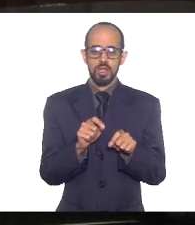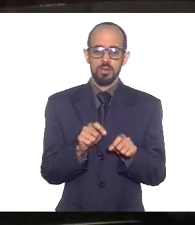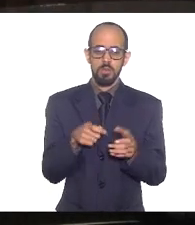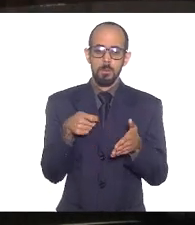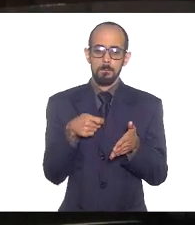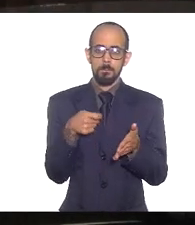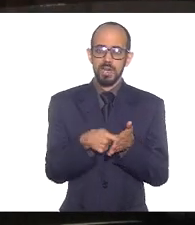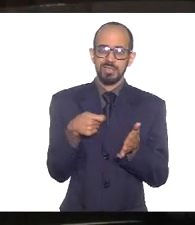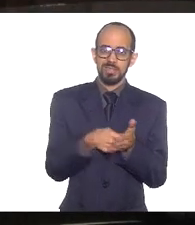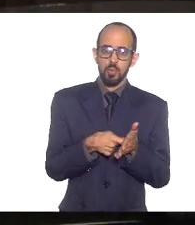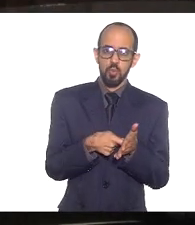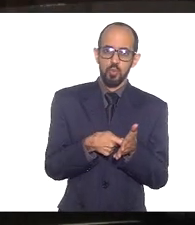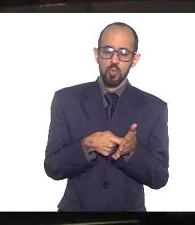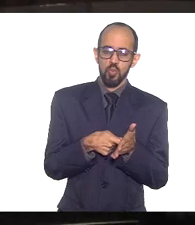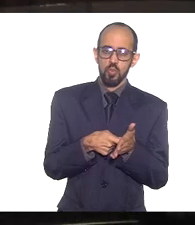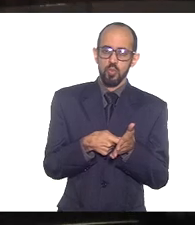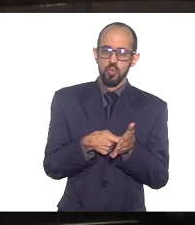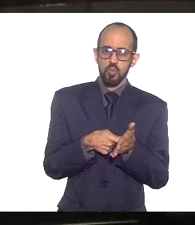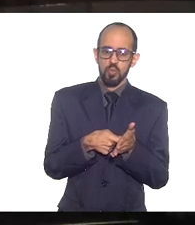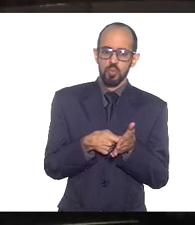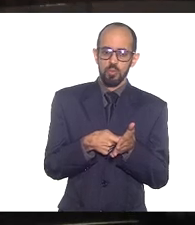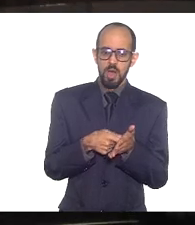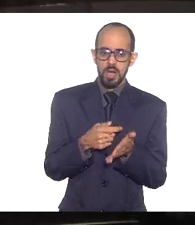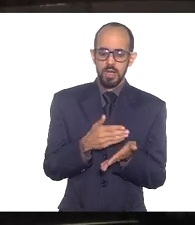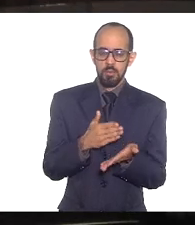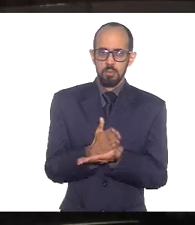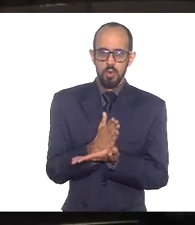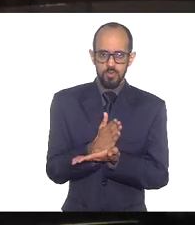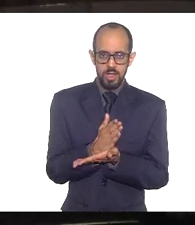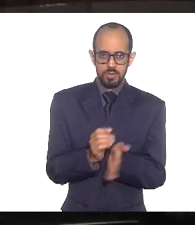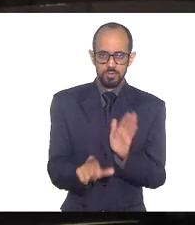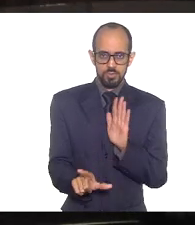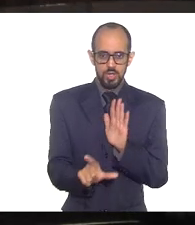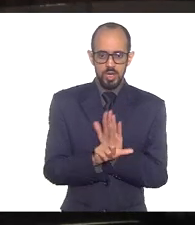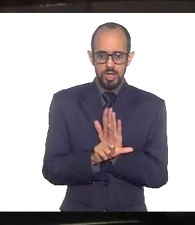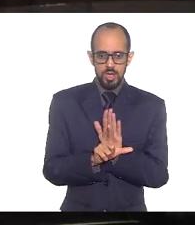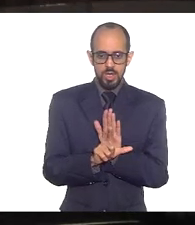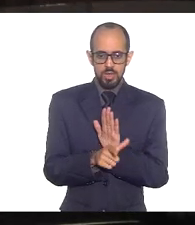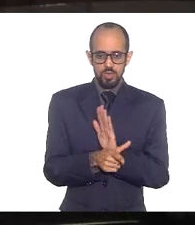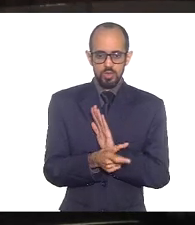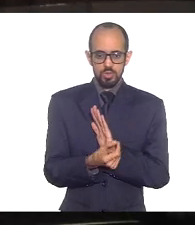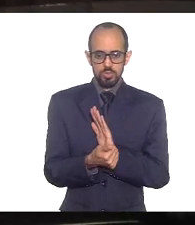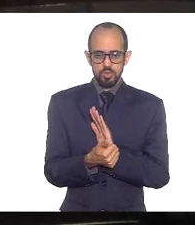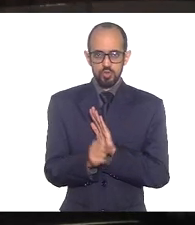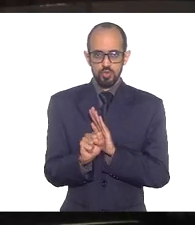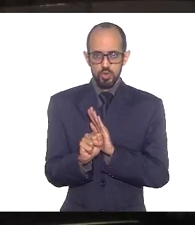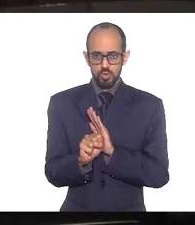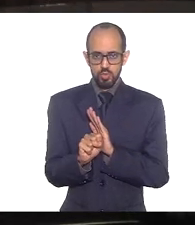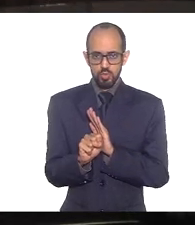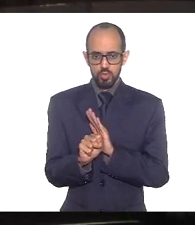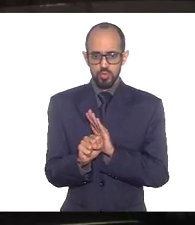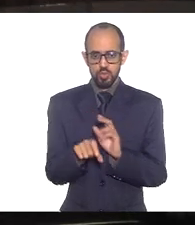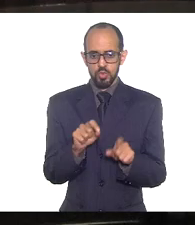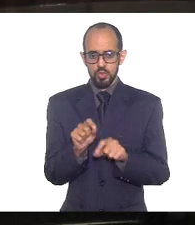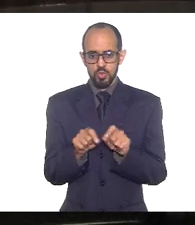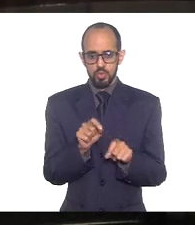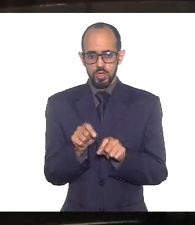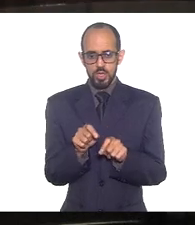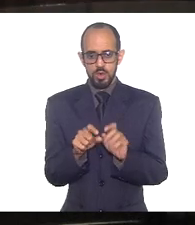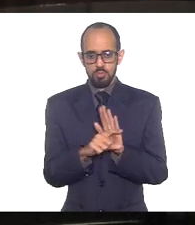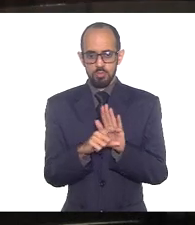quase uma tradicionalidade para que aprovação da Lei do plano em 2018 aquele